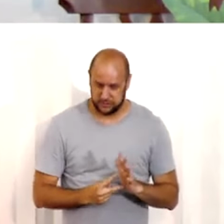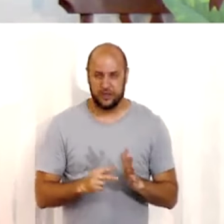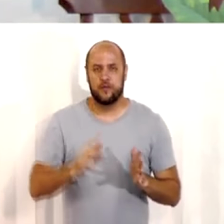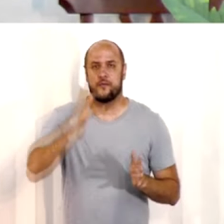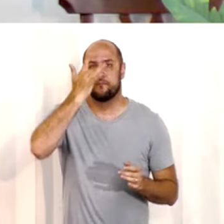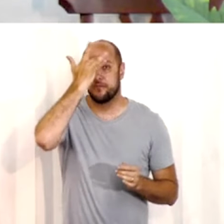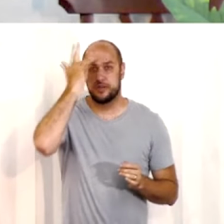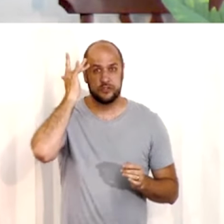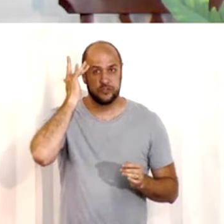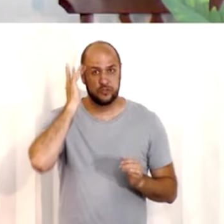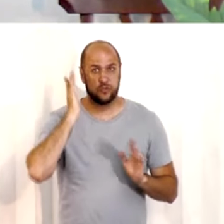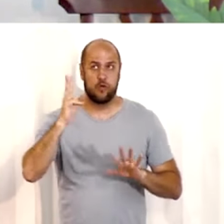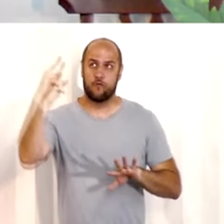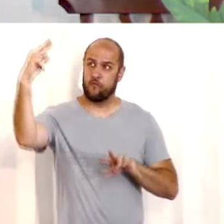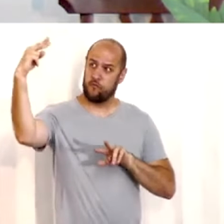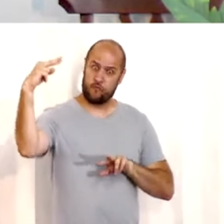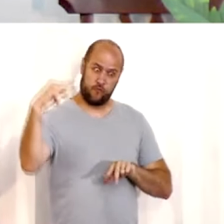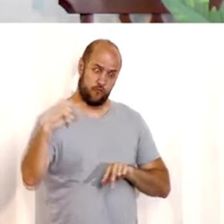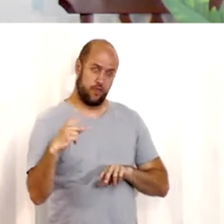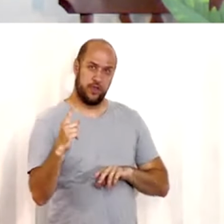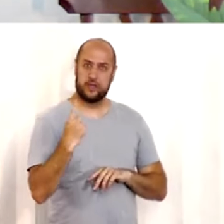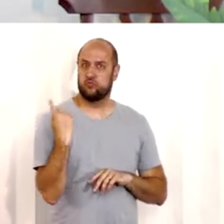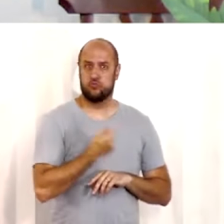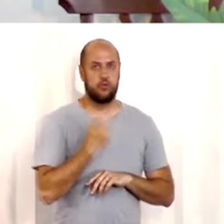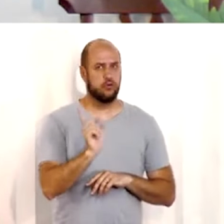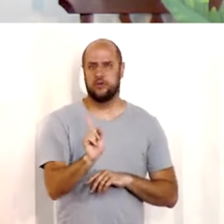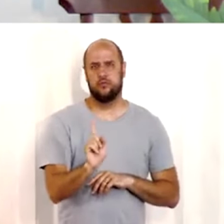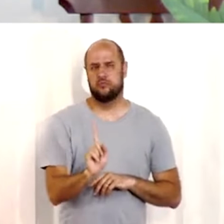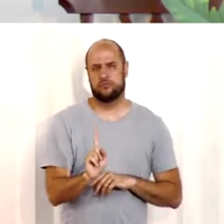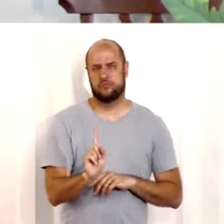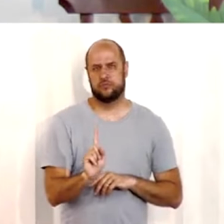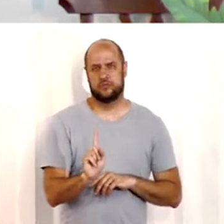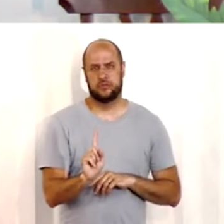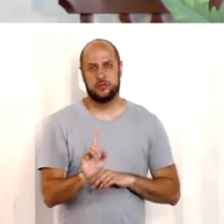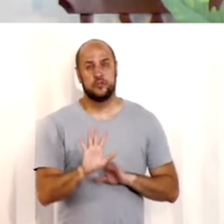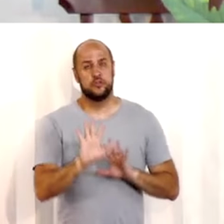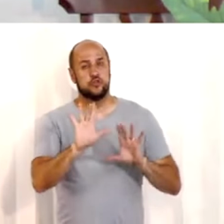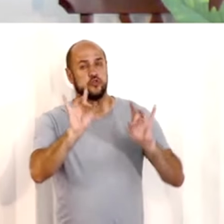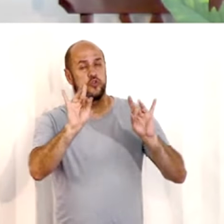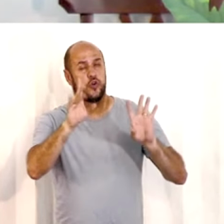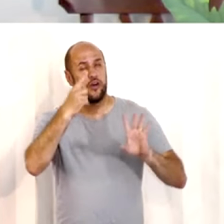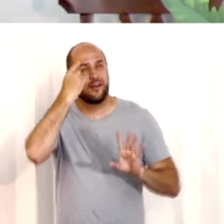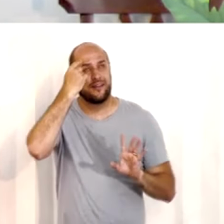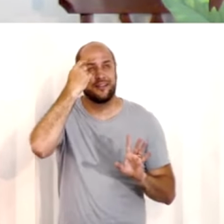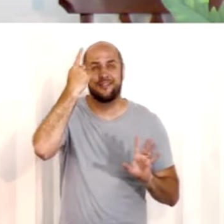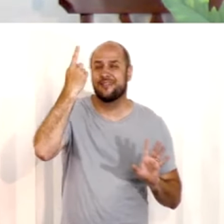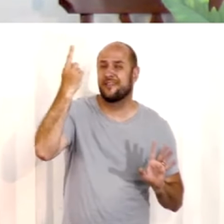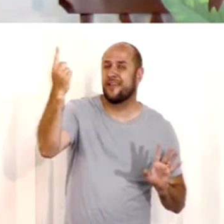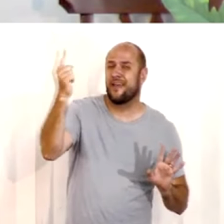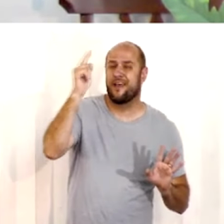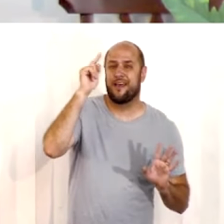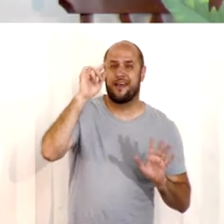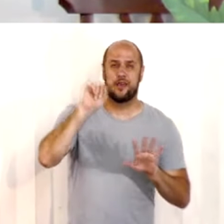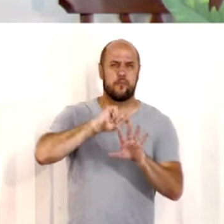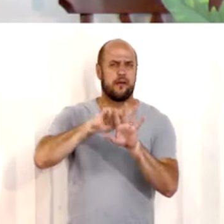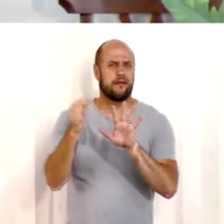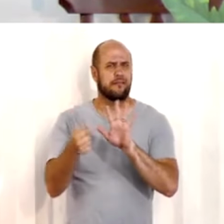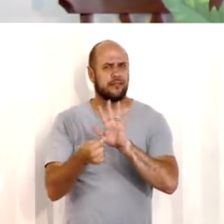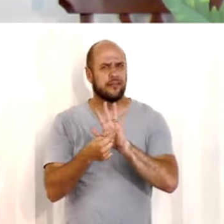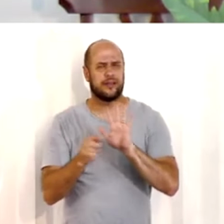pessoas estão nos olhando, estão nos assistindo. Isso é uma figura, isso aqui é uma ideia como em um estádio,